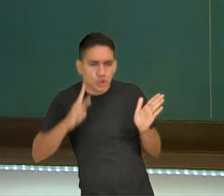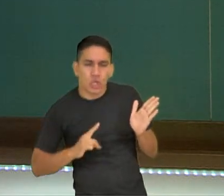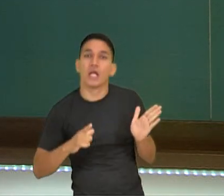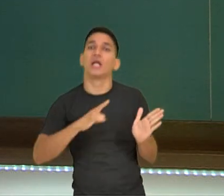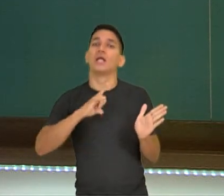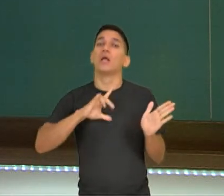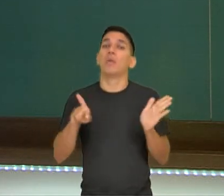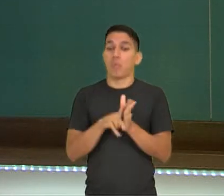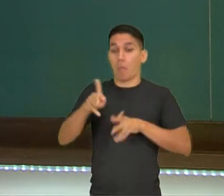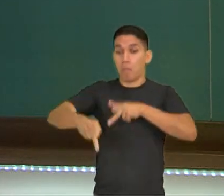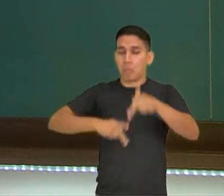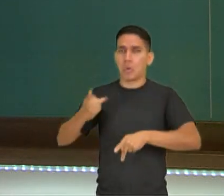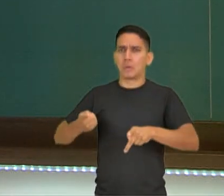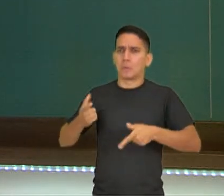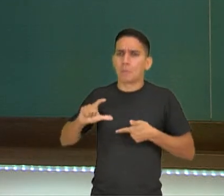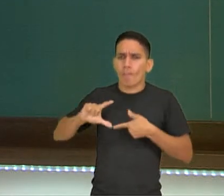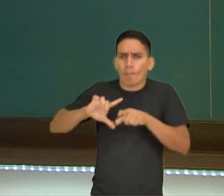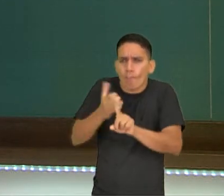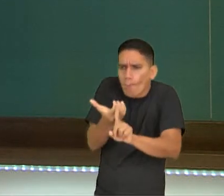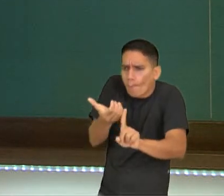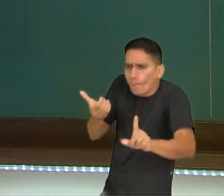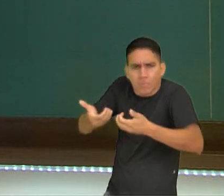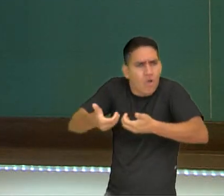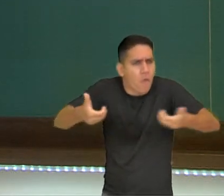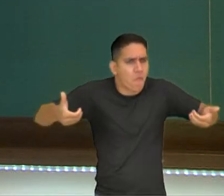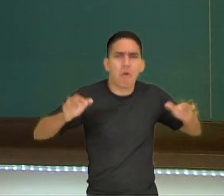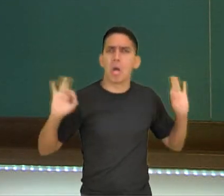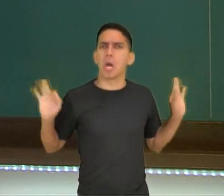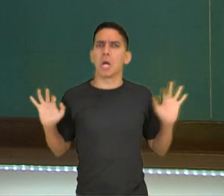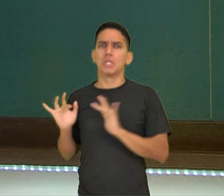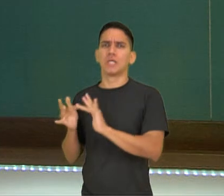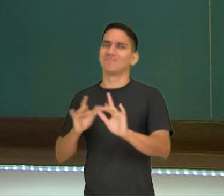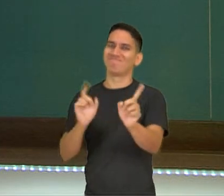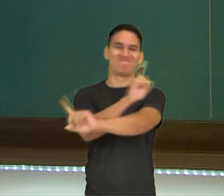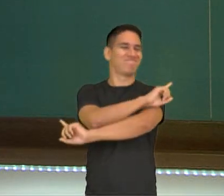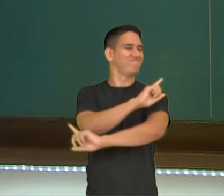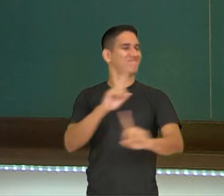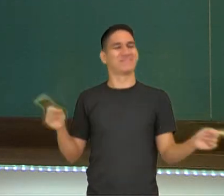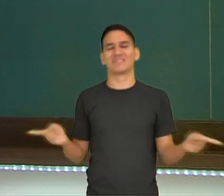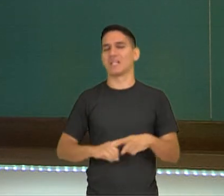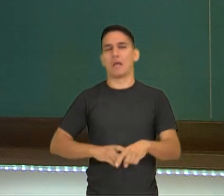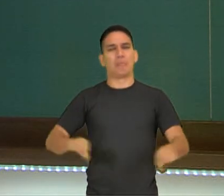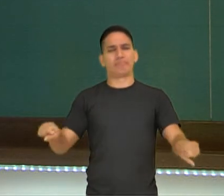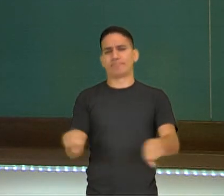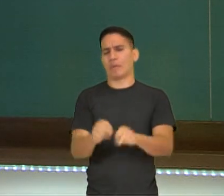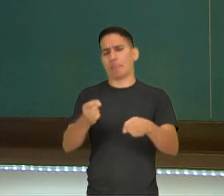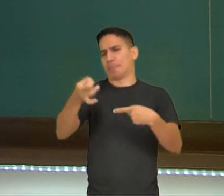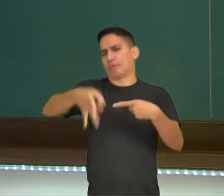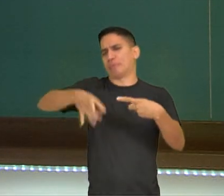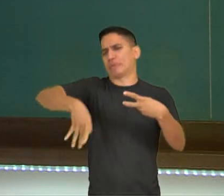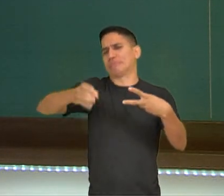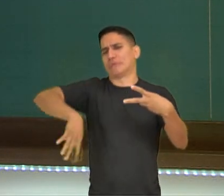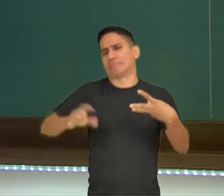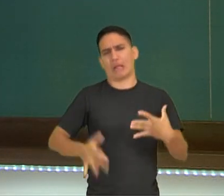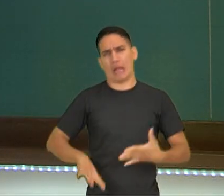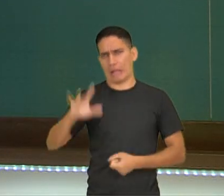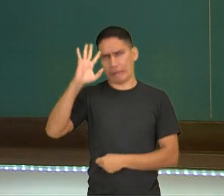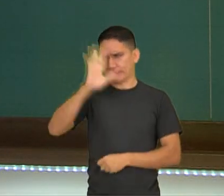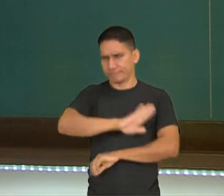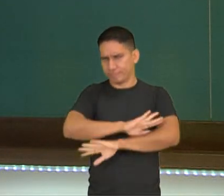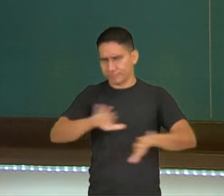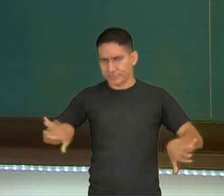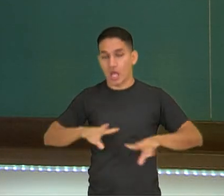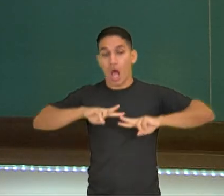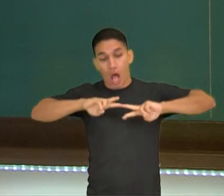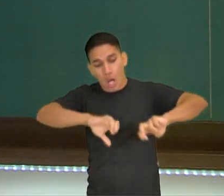Kush era um povo isolado, por isso que eles sobreviveram. Tudo isso já caiu por terra, literalmente falando. A arqueologia